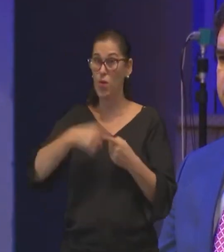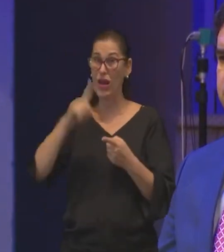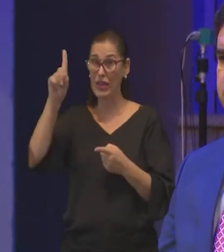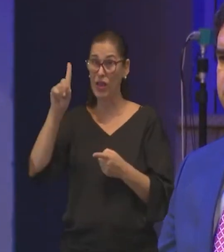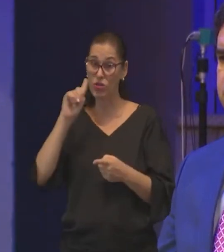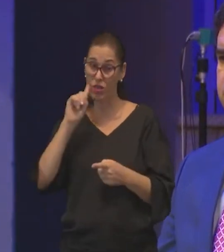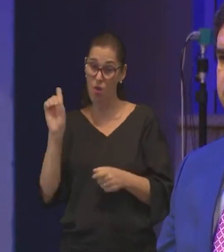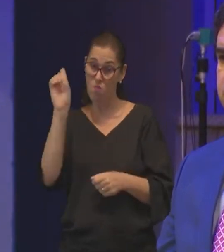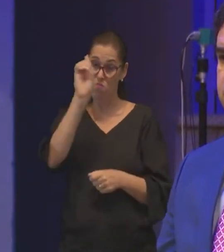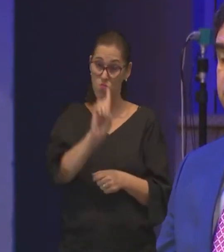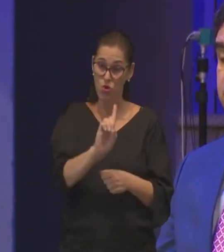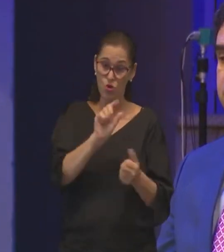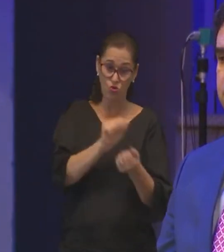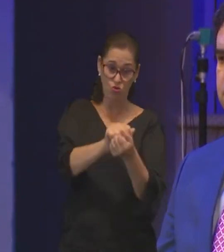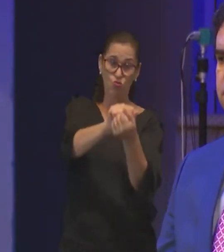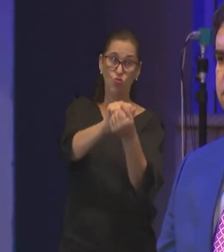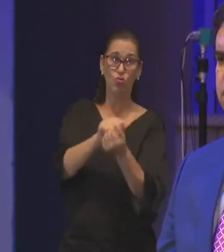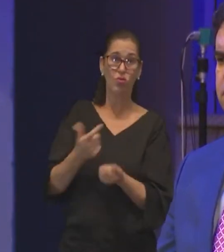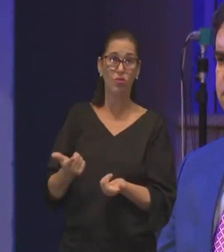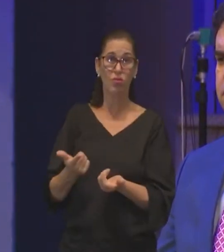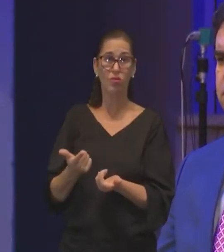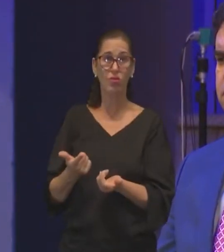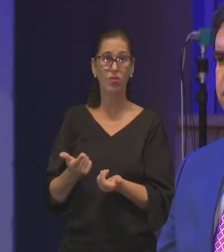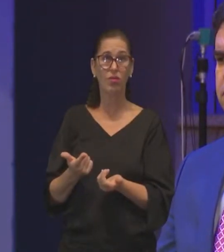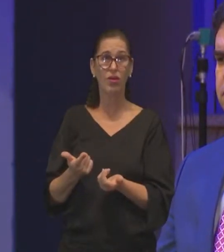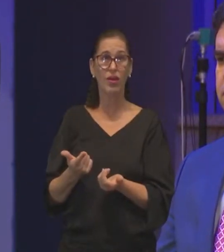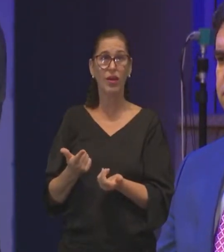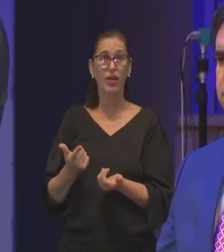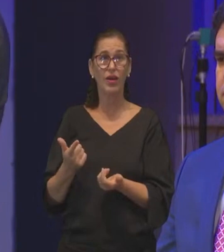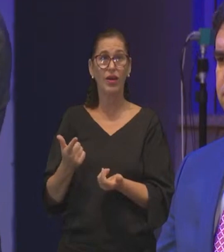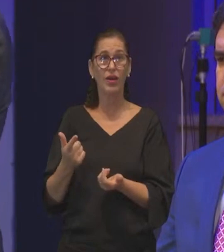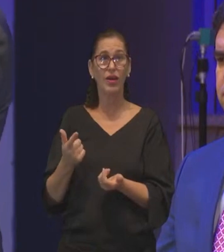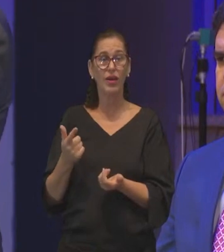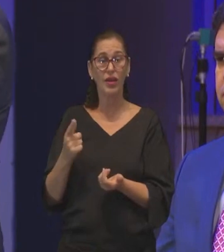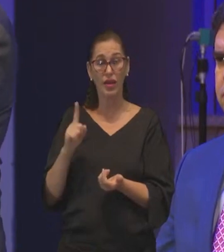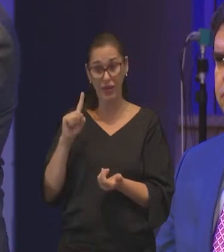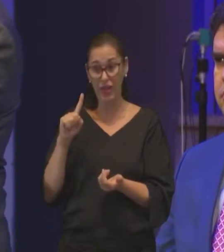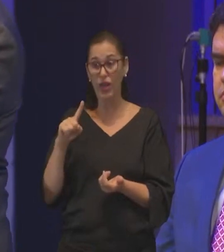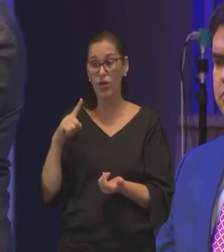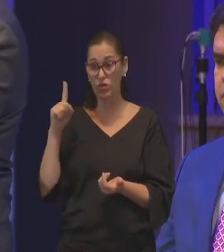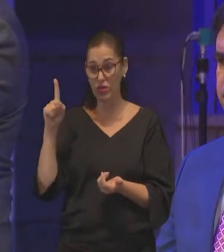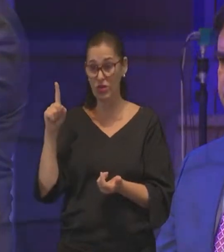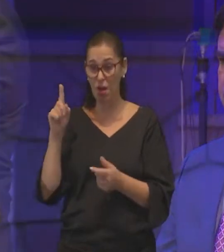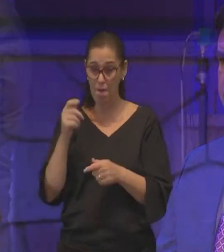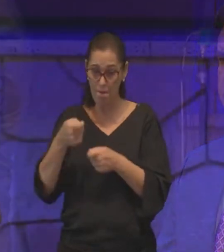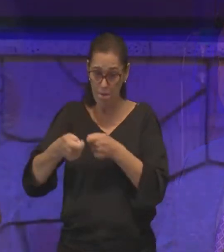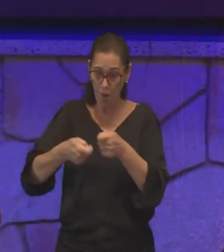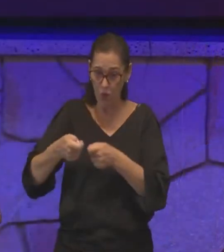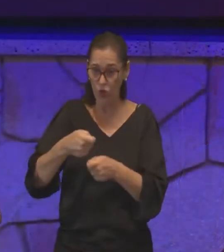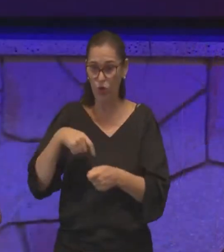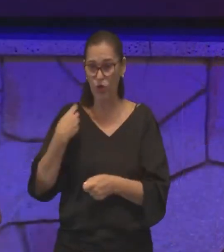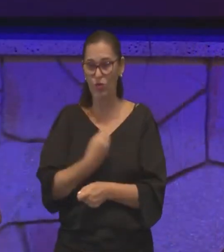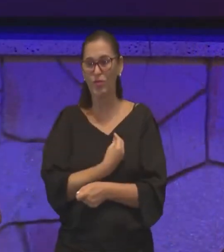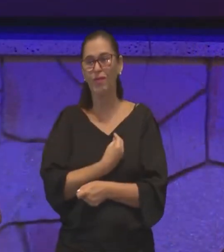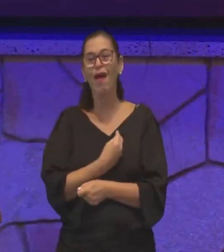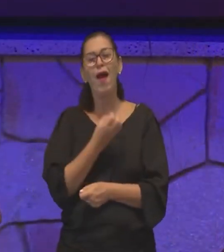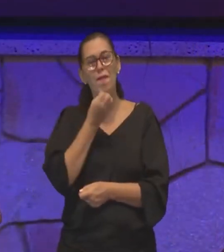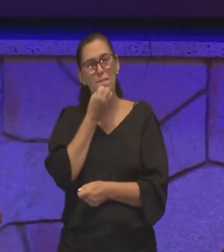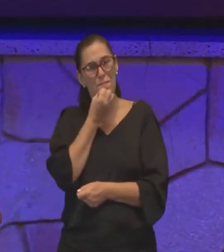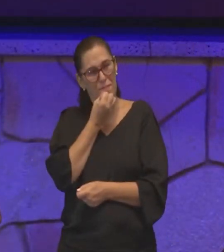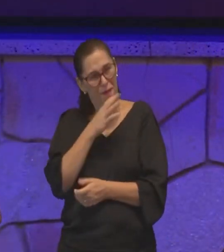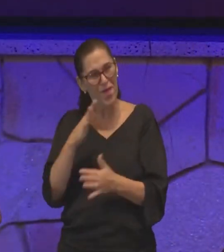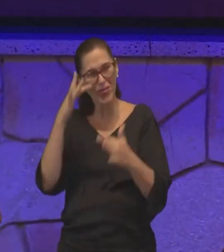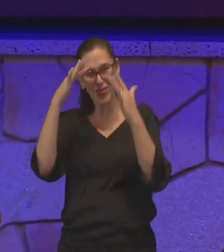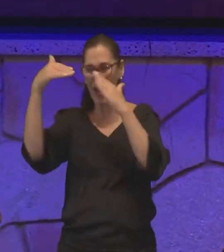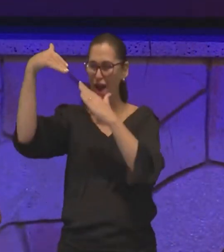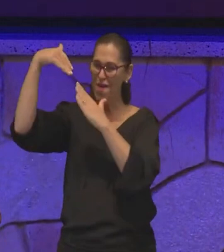naquilo, porque Deus está presente em algo muito específico da nossa vida. É tão bom quando sonhamos o que Deus quer